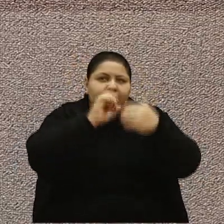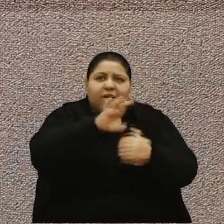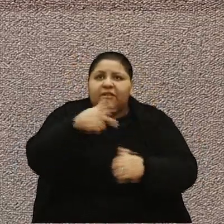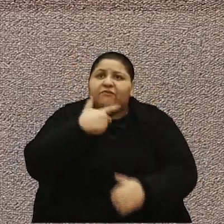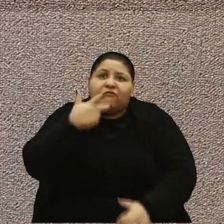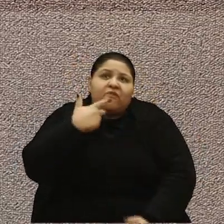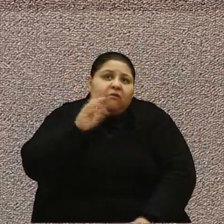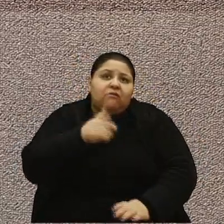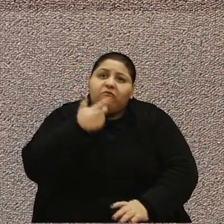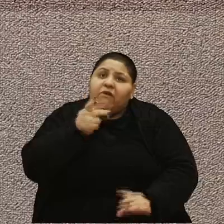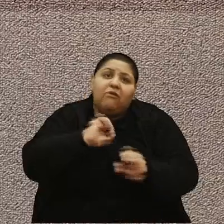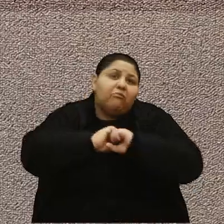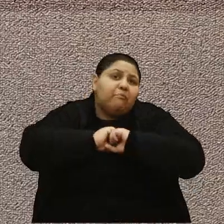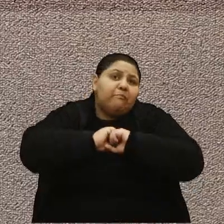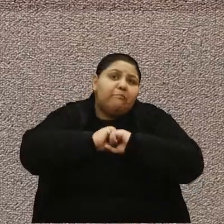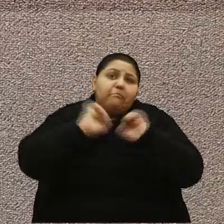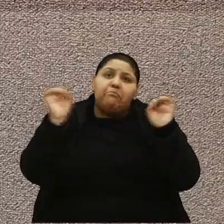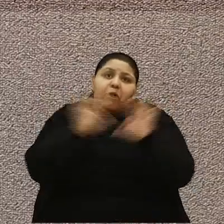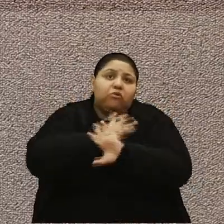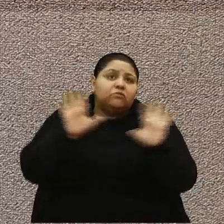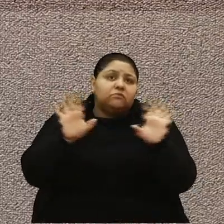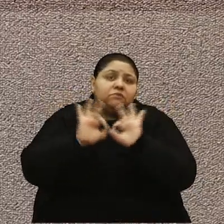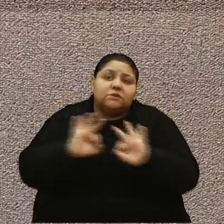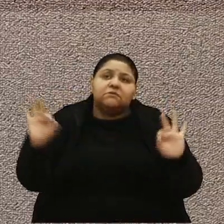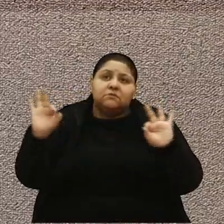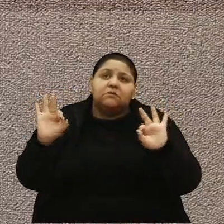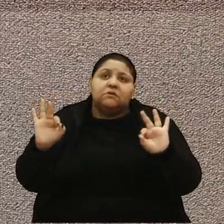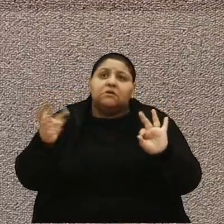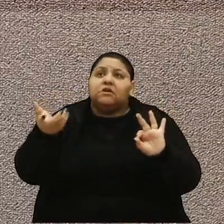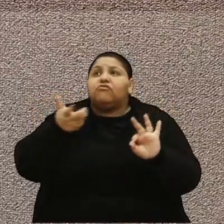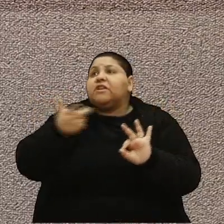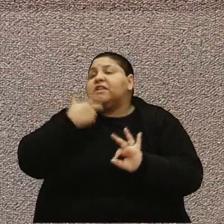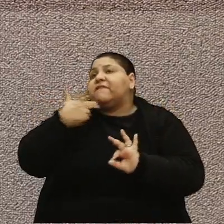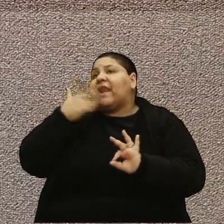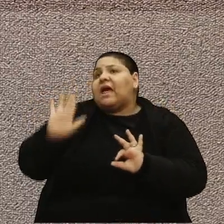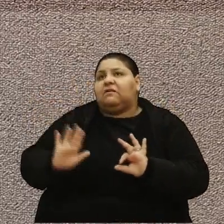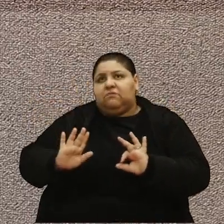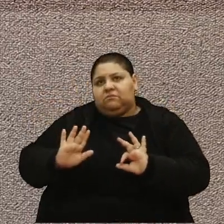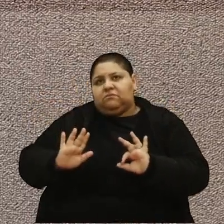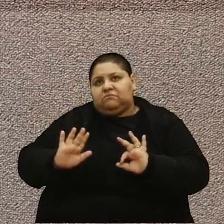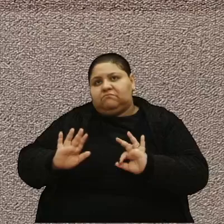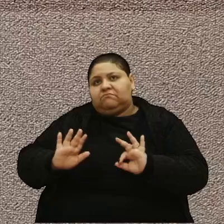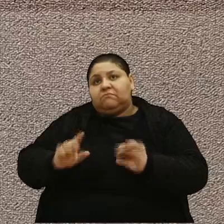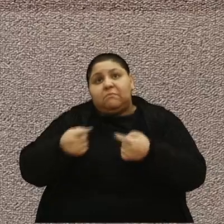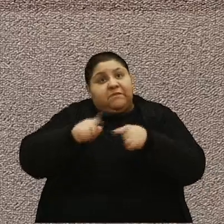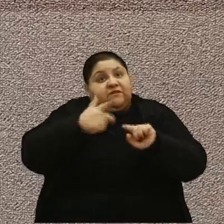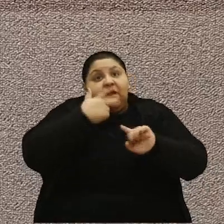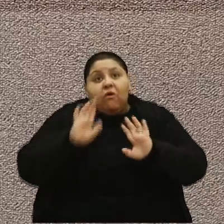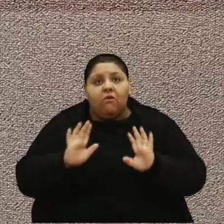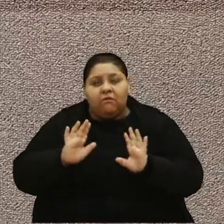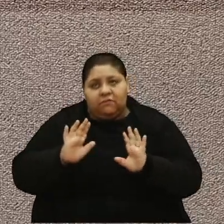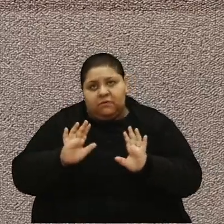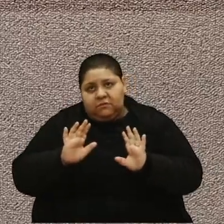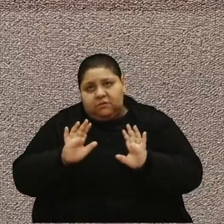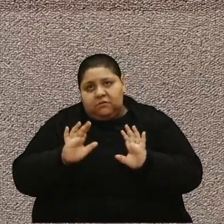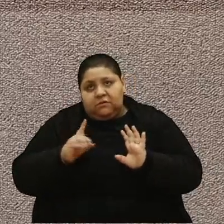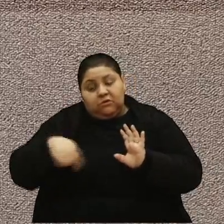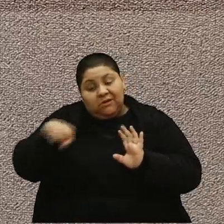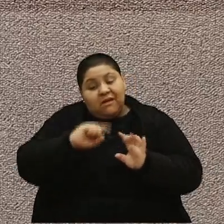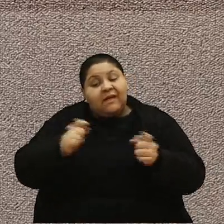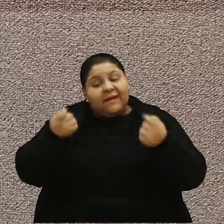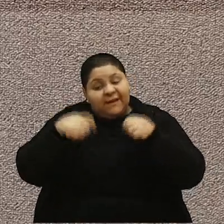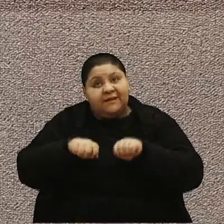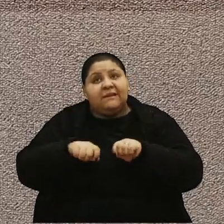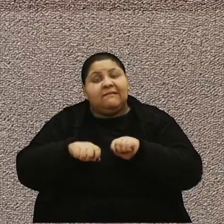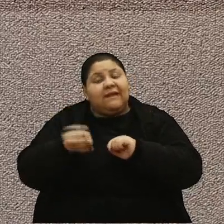porque falou. Simples assim. Ah, eu não queria ter falado. Mas falou. Então, o que nós precisamos